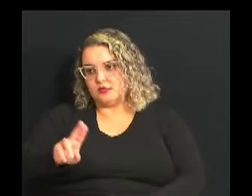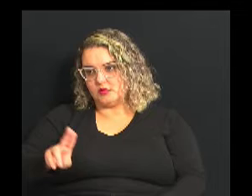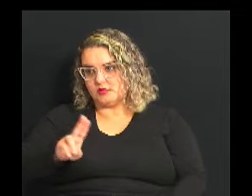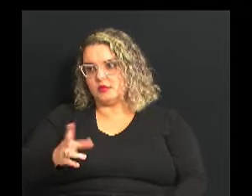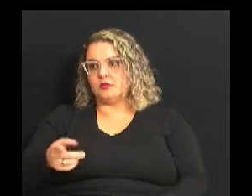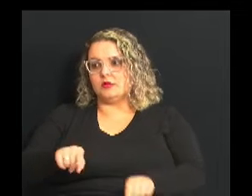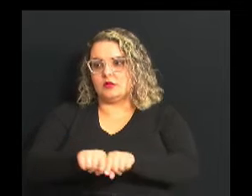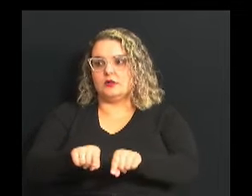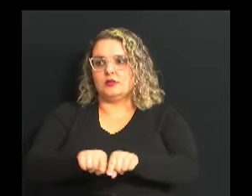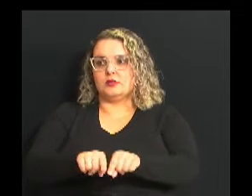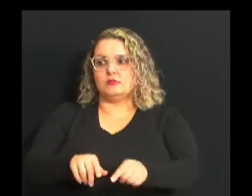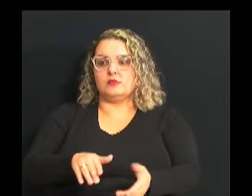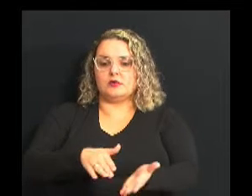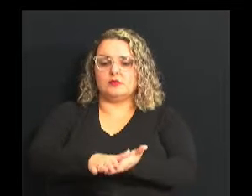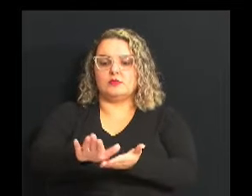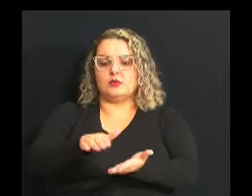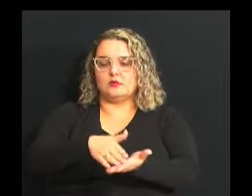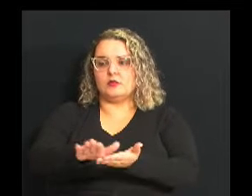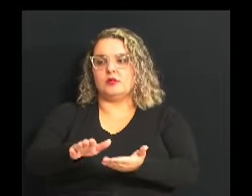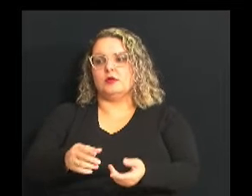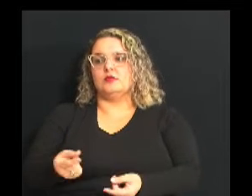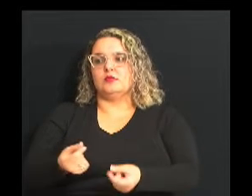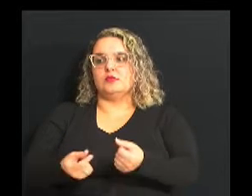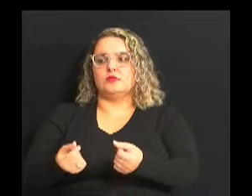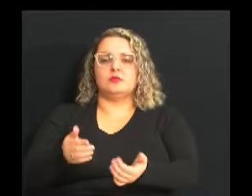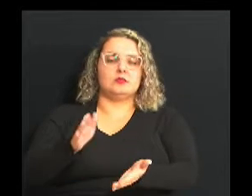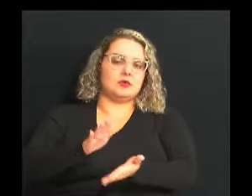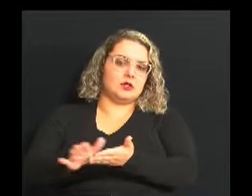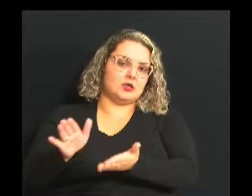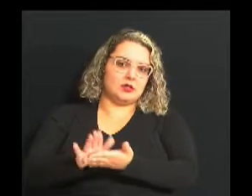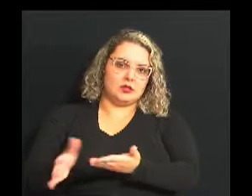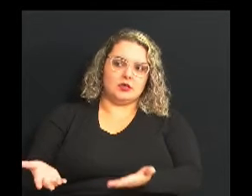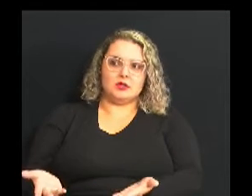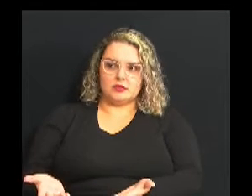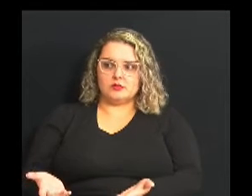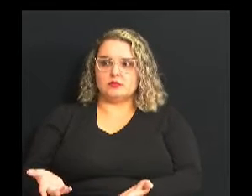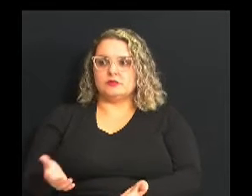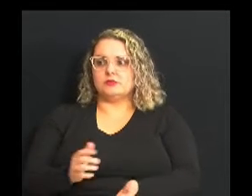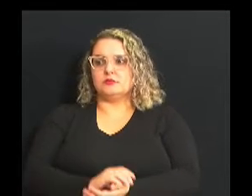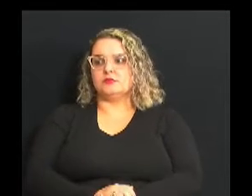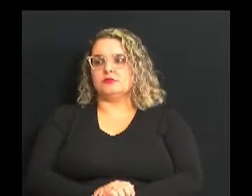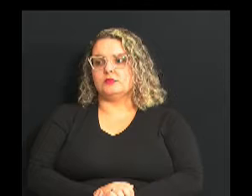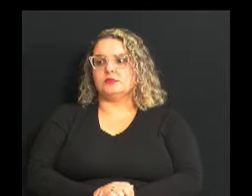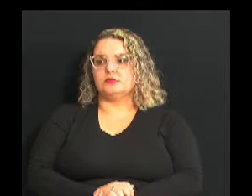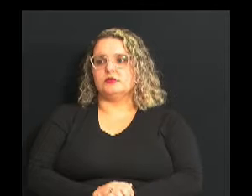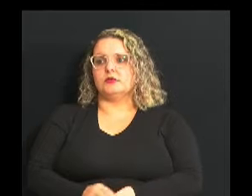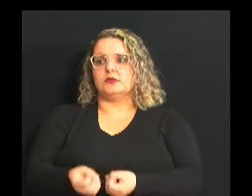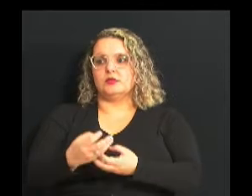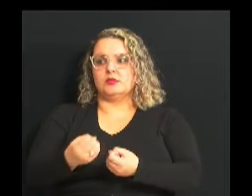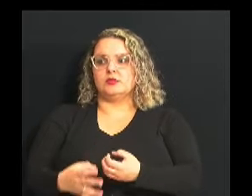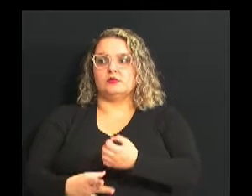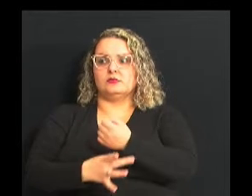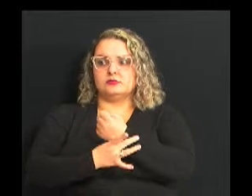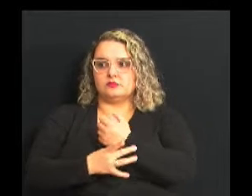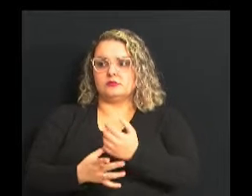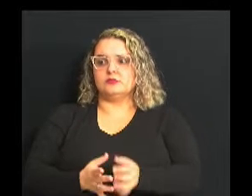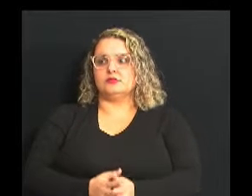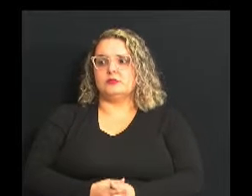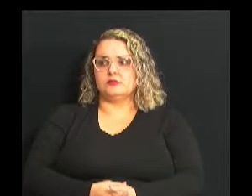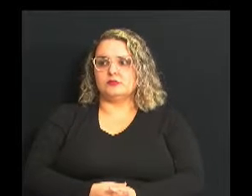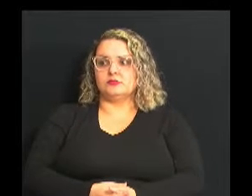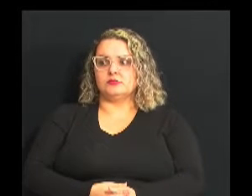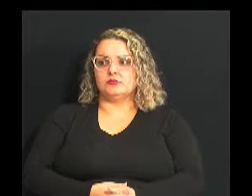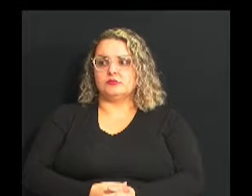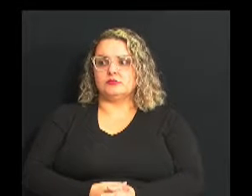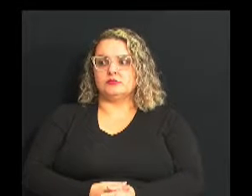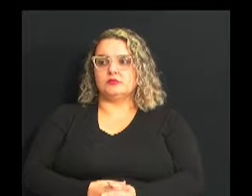gastos mesmo com dinheiro público, né? Prover segurança da informação, né? A DETIT tem que atuar